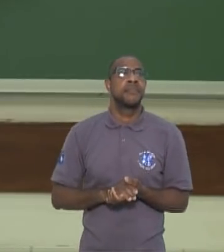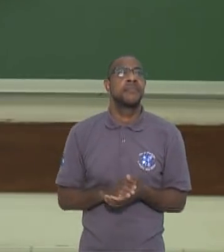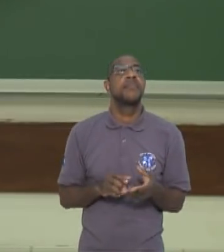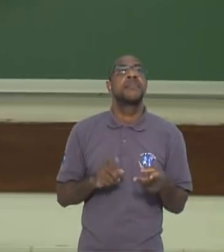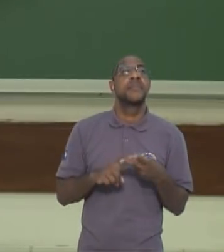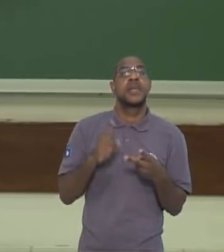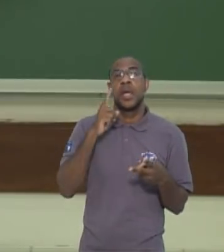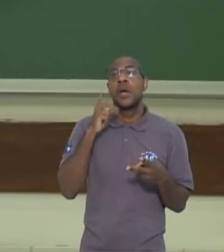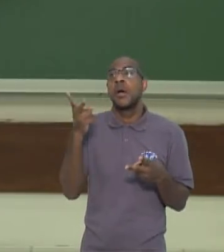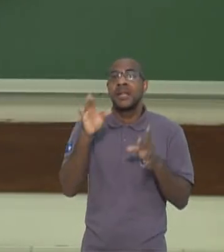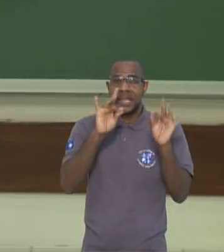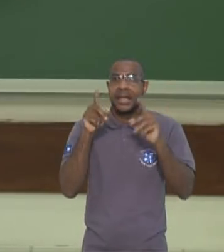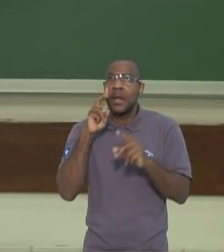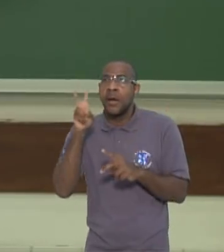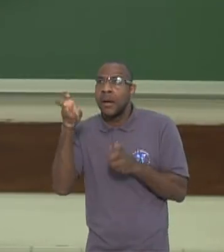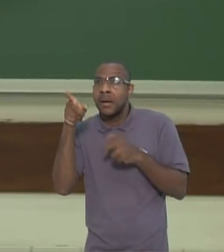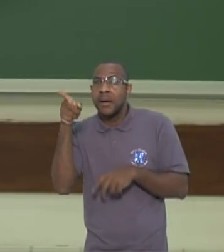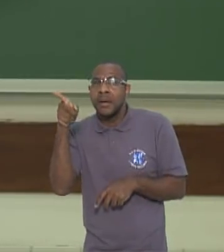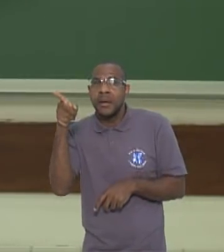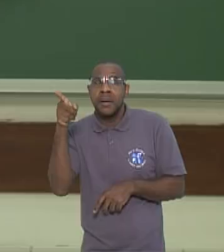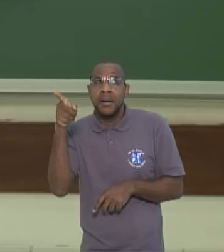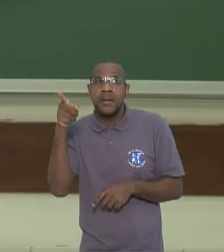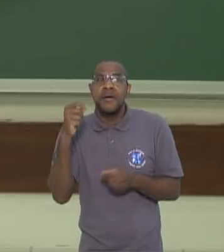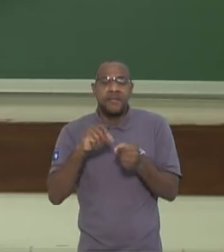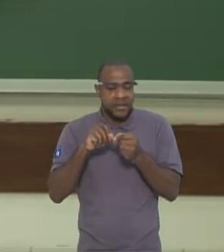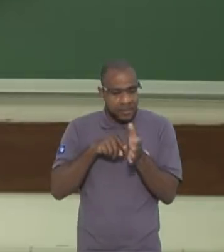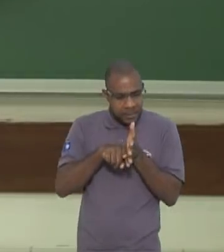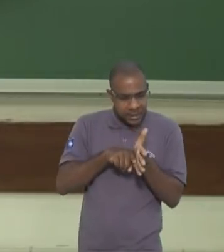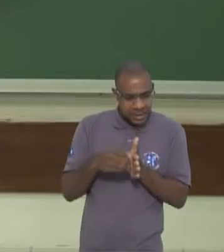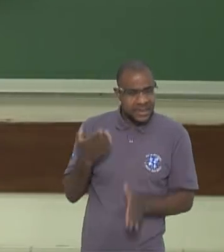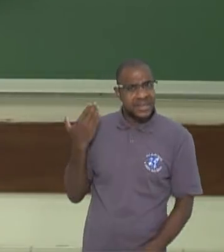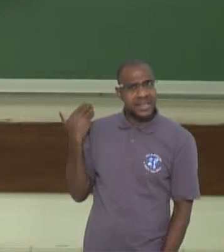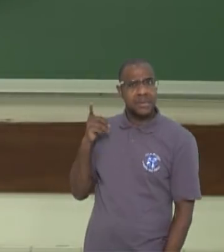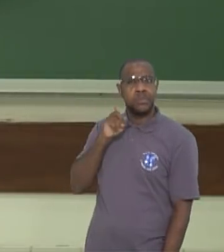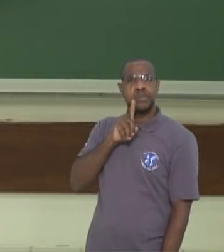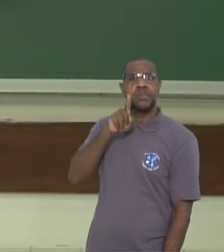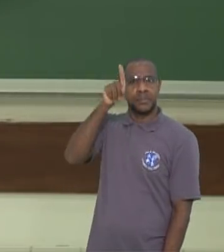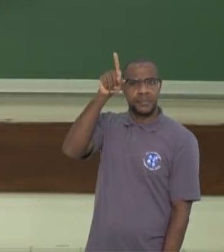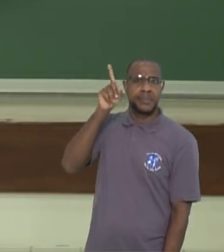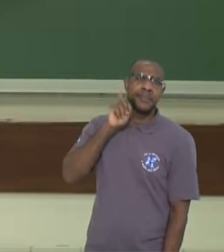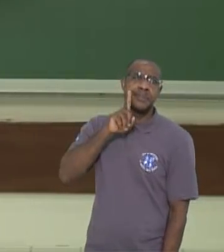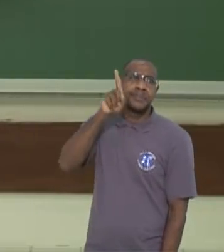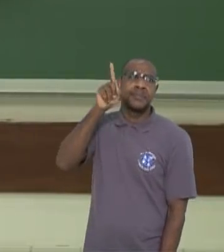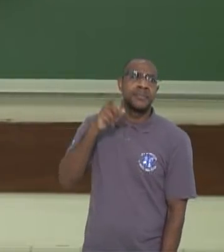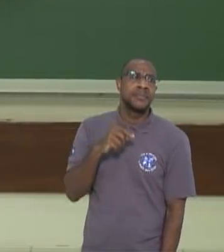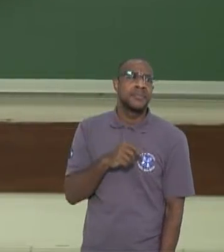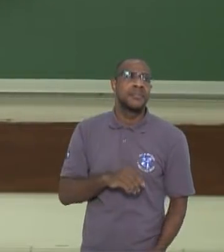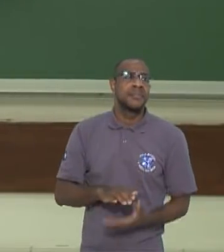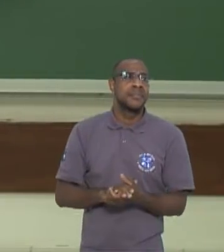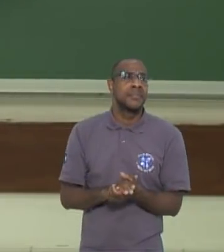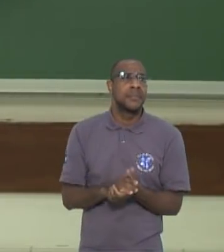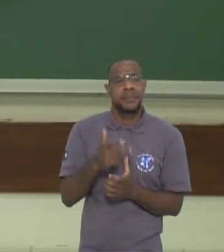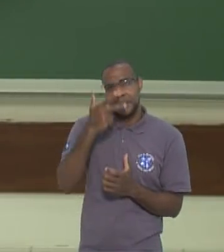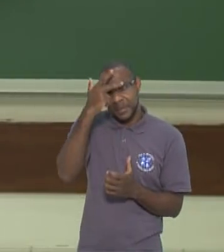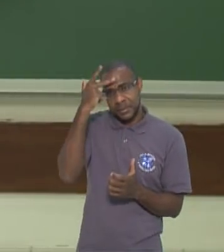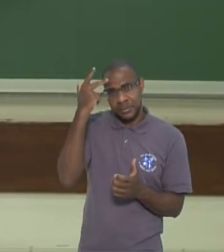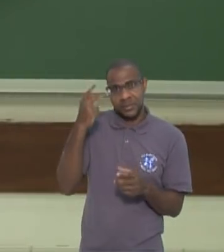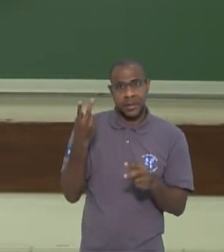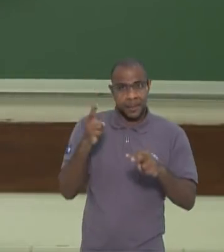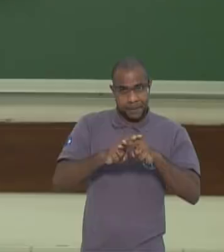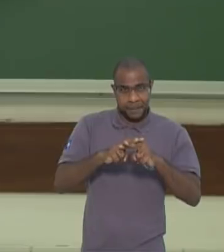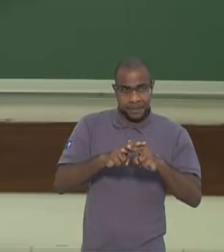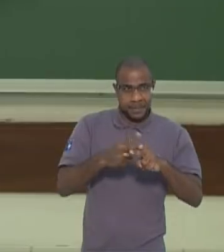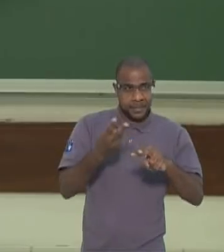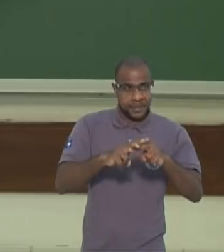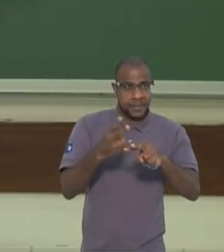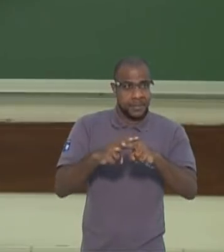Mas vejam esse detalhe aqui, ó. Eles fizeram uma pesquisa um tempo atrás nos Estados Unidos, e eles com o pessoal que estava nas penitenciárias,